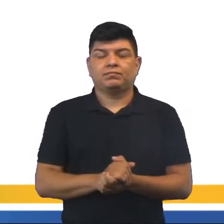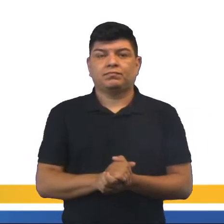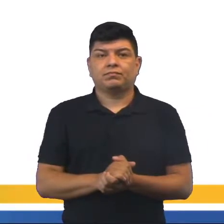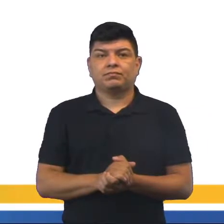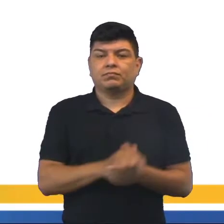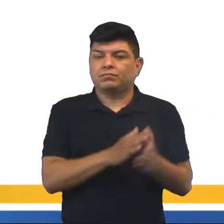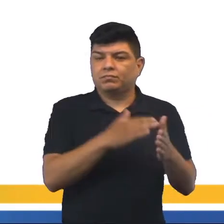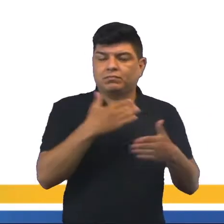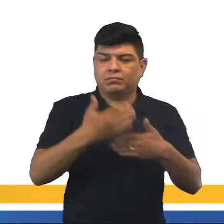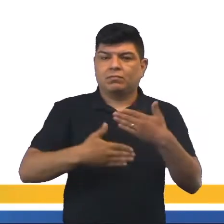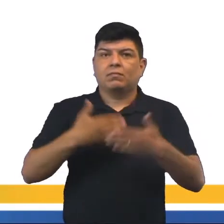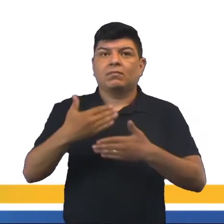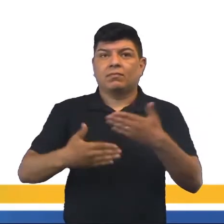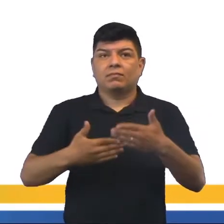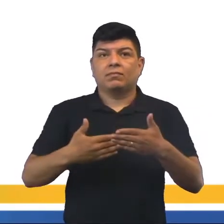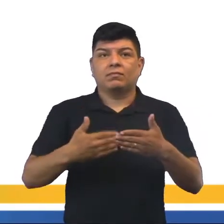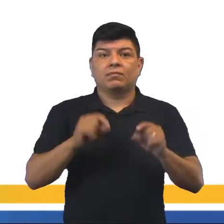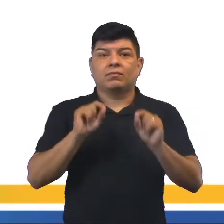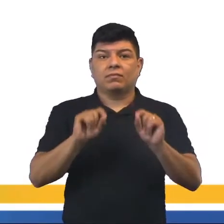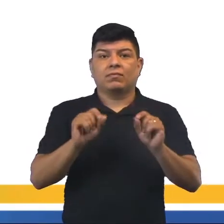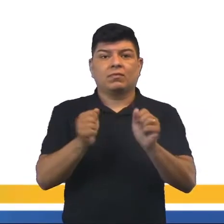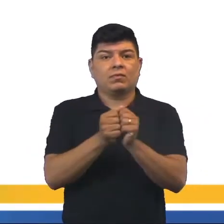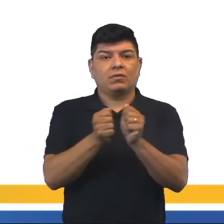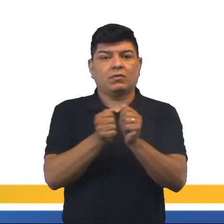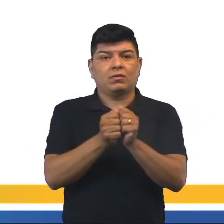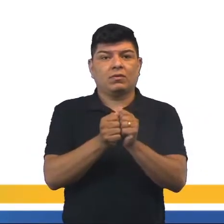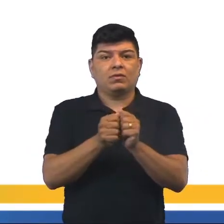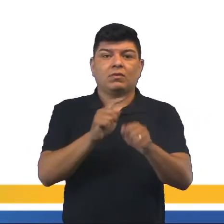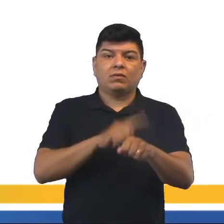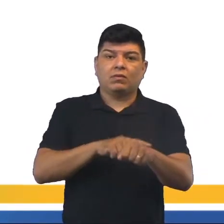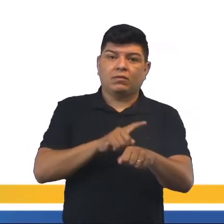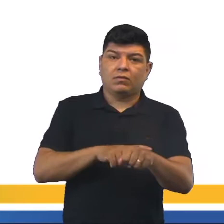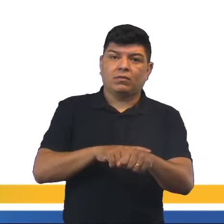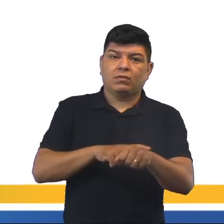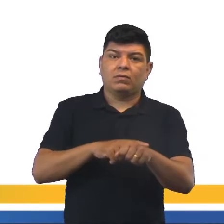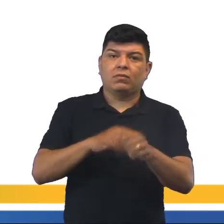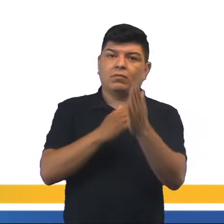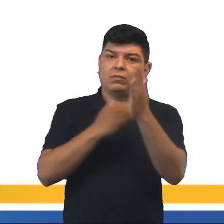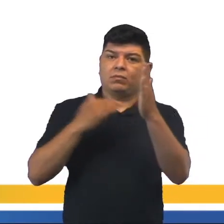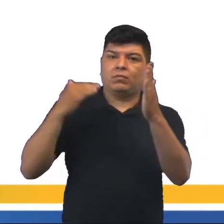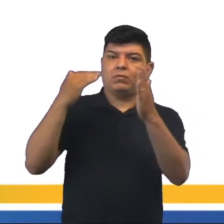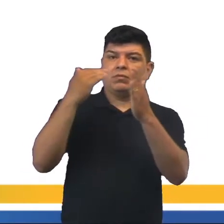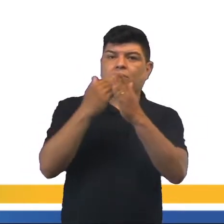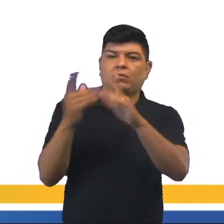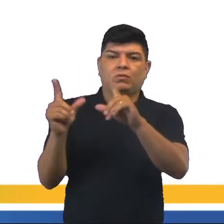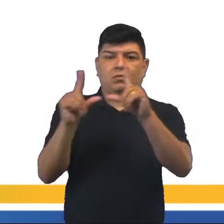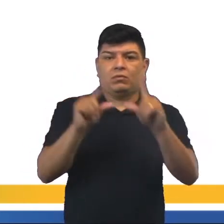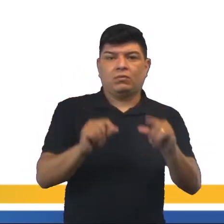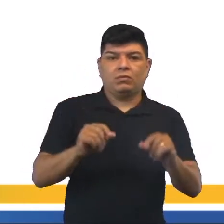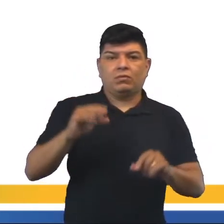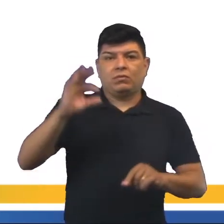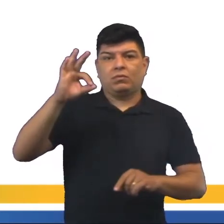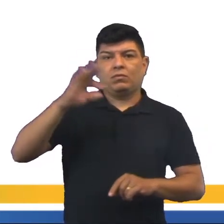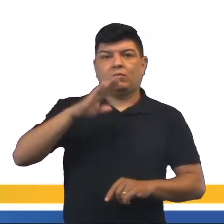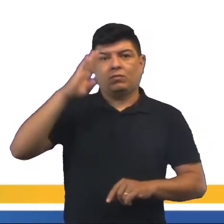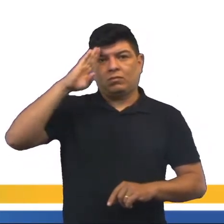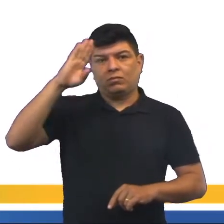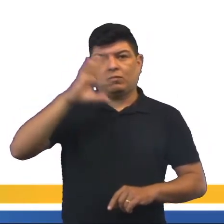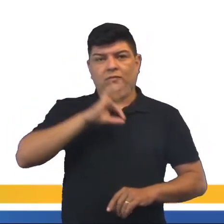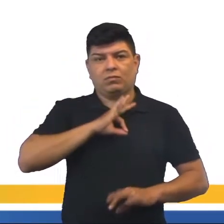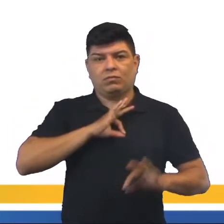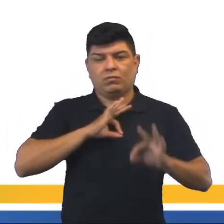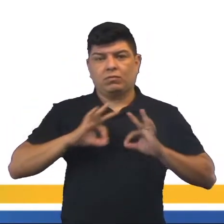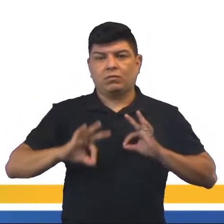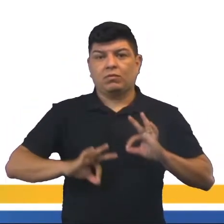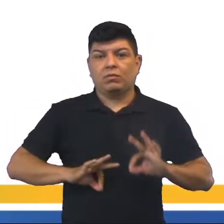Esse processo, contudo, foi composto por momentos de avanço e recuo dos militares, uma vez que